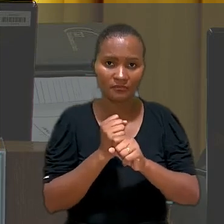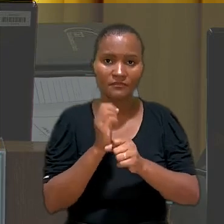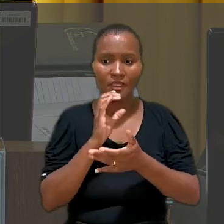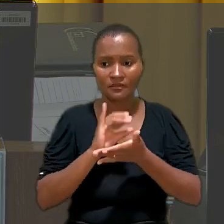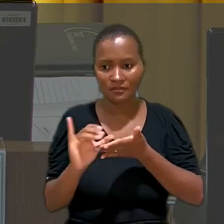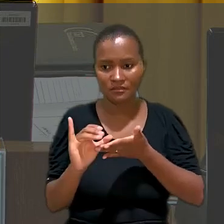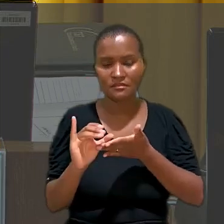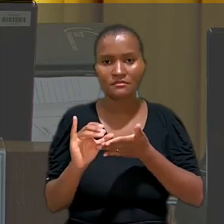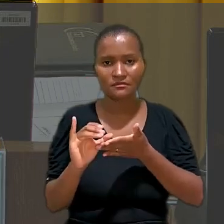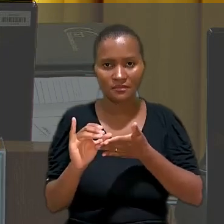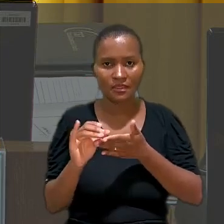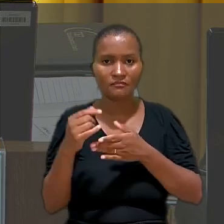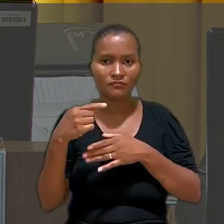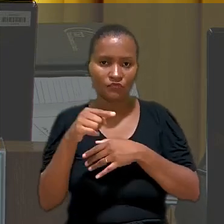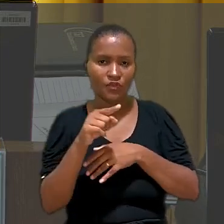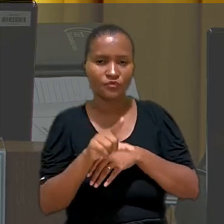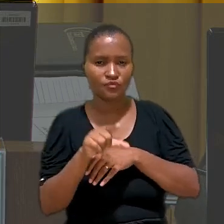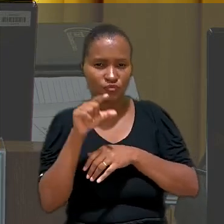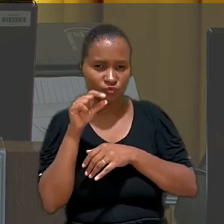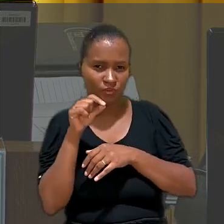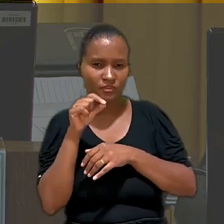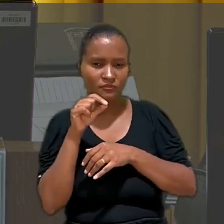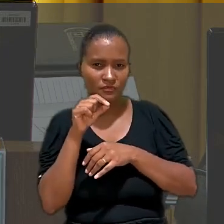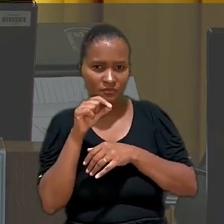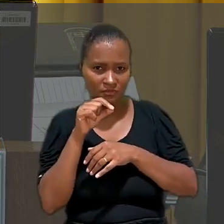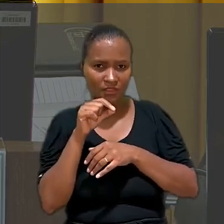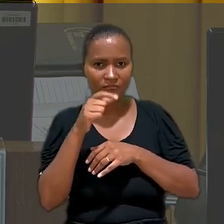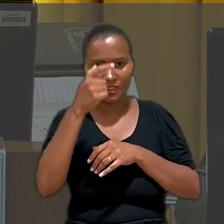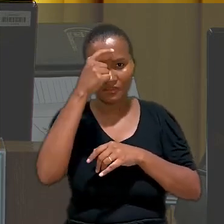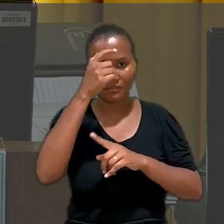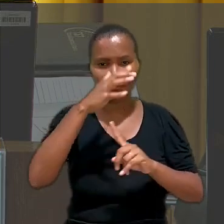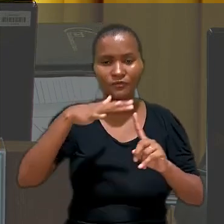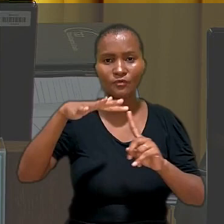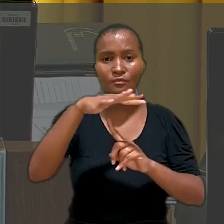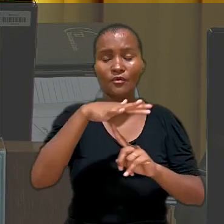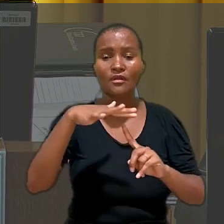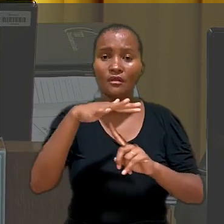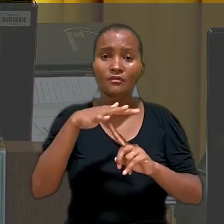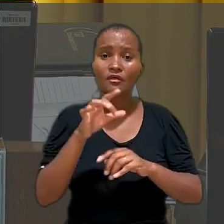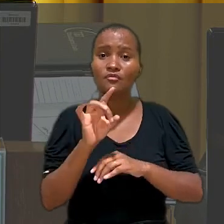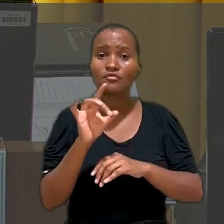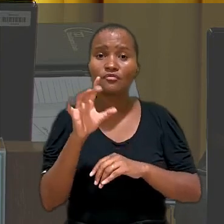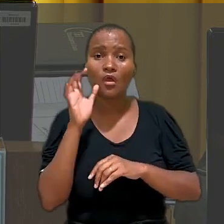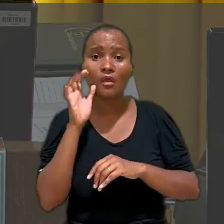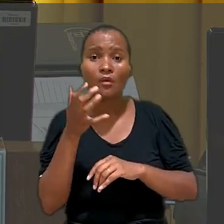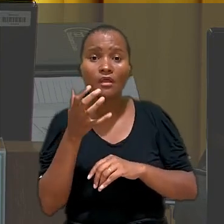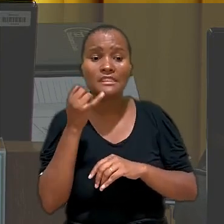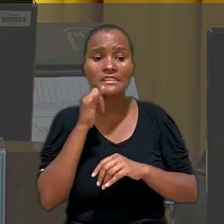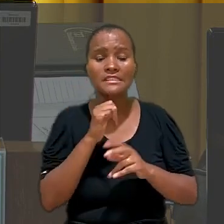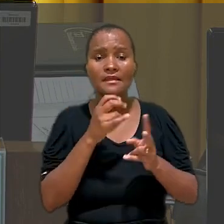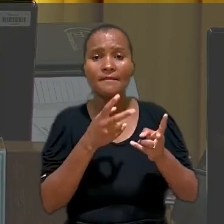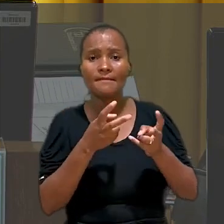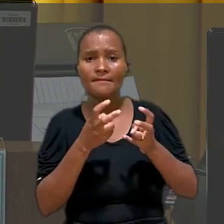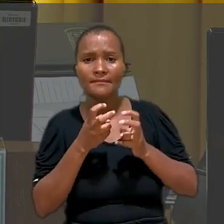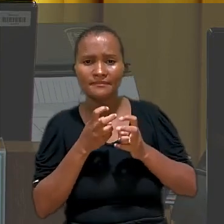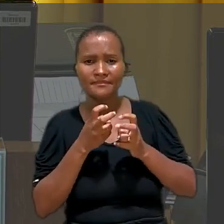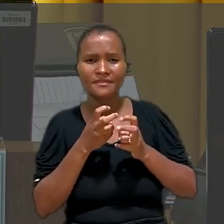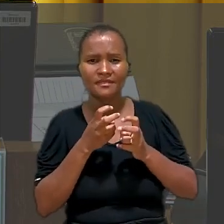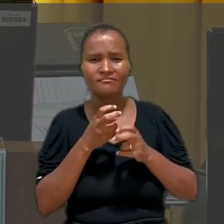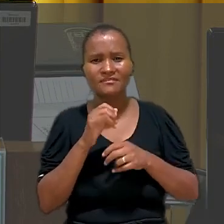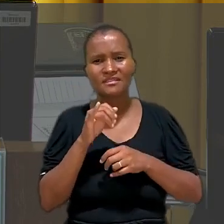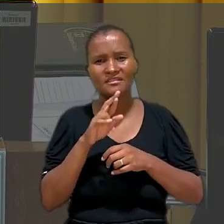do montante da indenização que foi arbitrado na origem para dano moral se dá somente quando se constatar